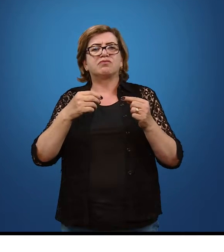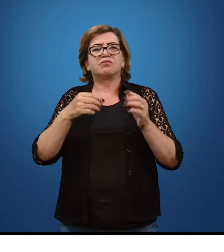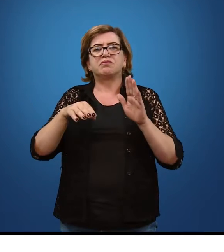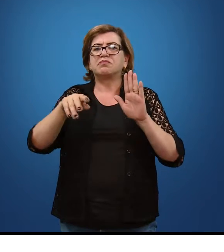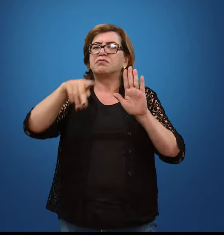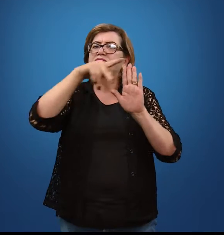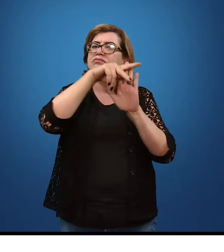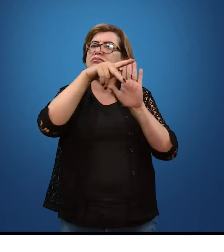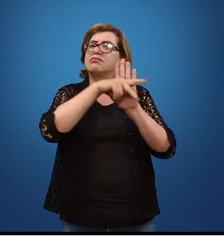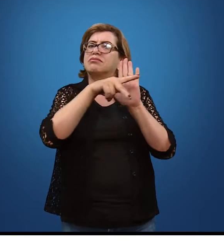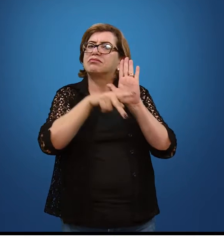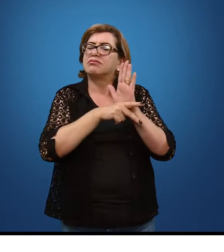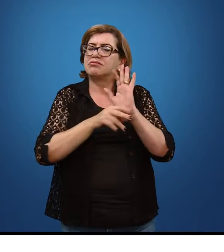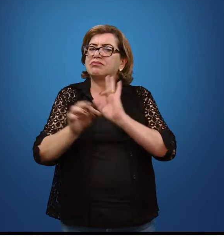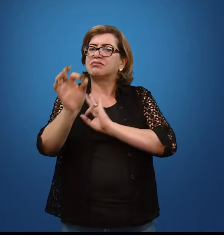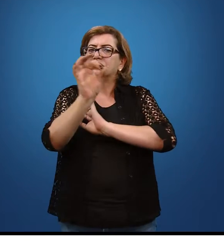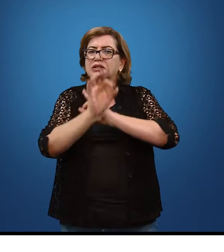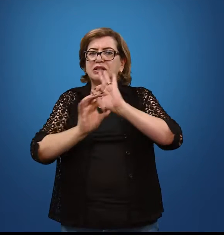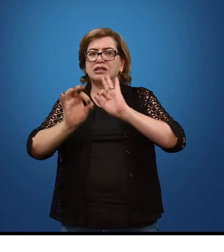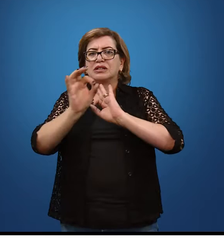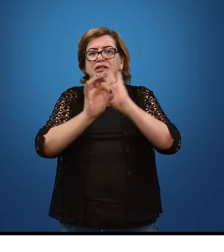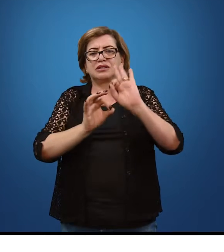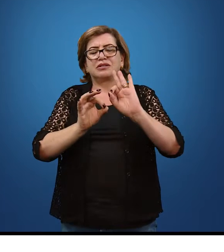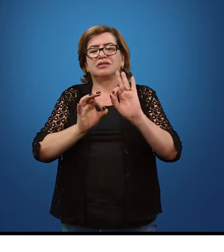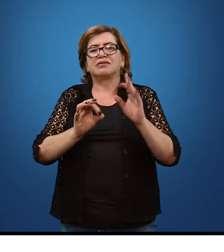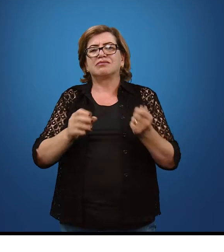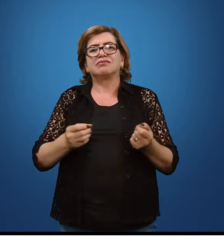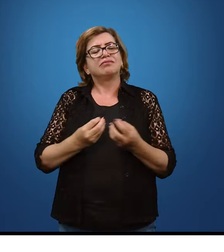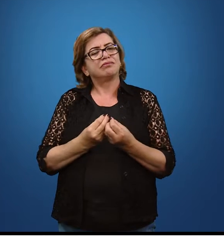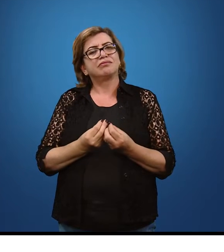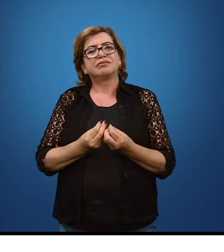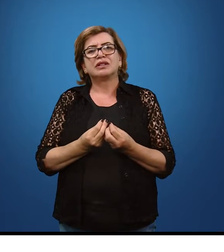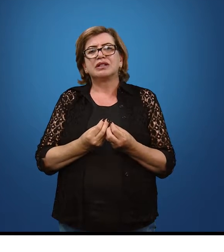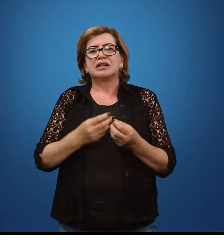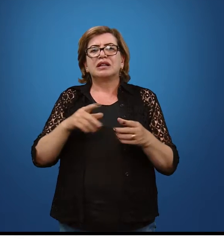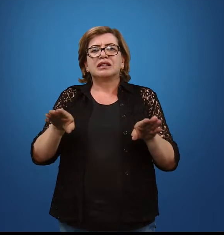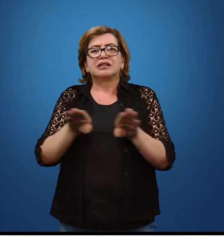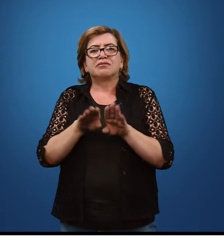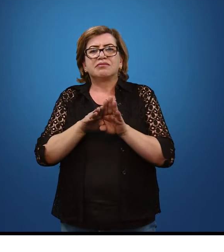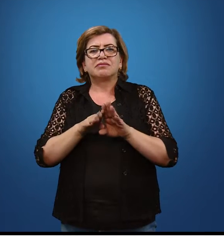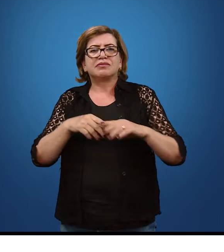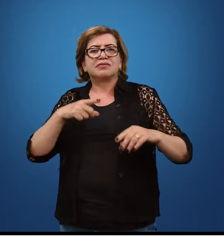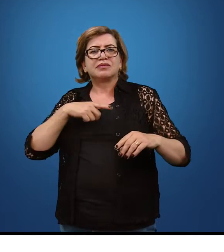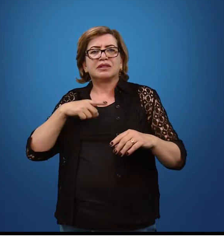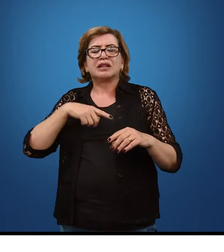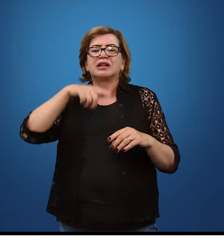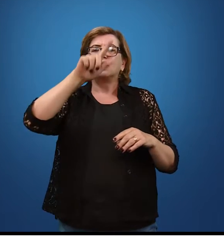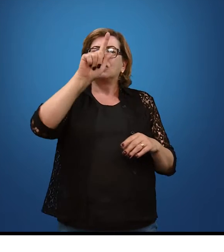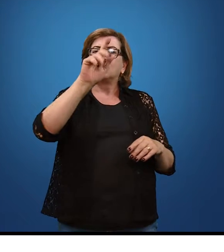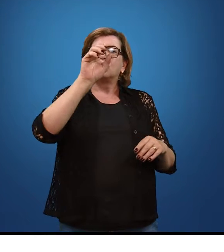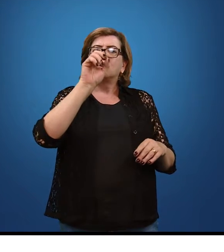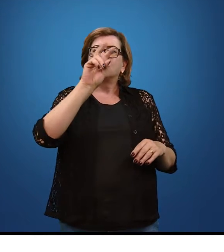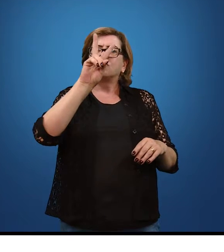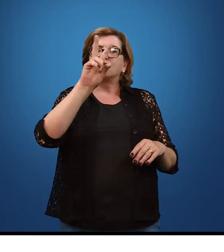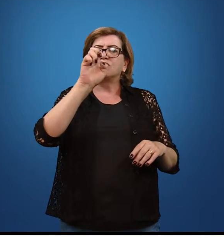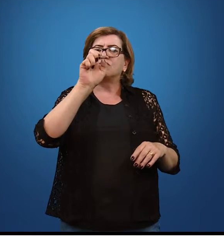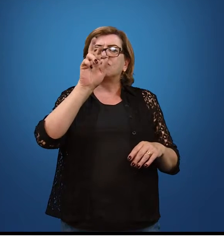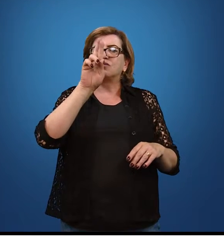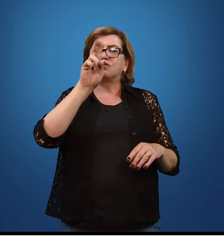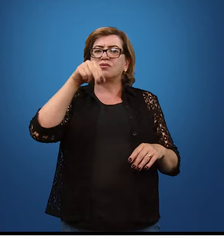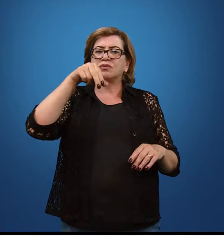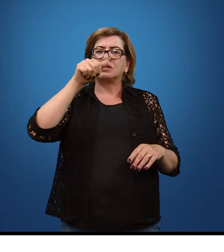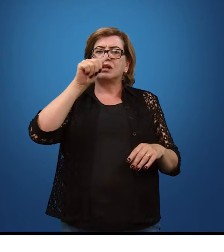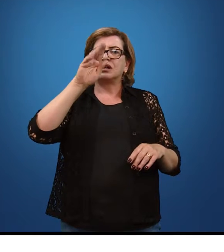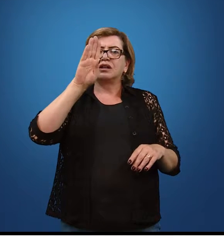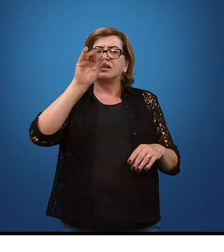de ação traçados muitas vezes nos seus planos de governo. Encontramos a questão da governabilidade, que é muito aceita e